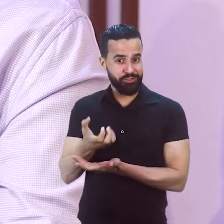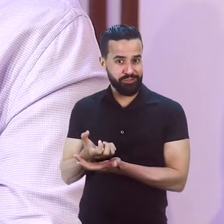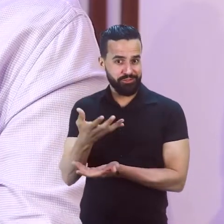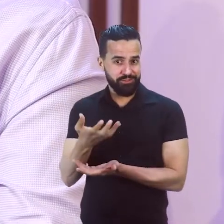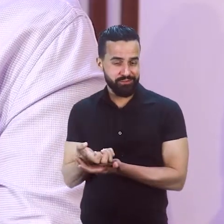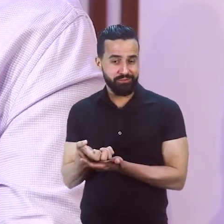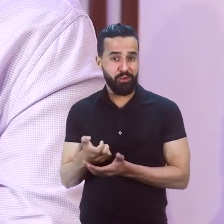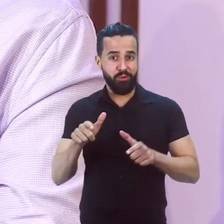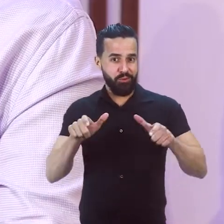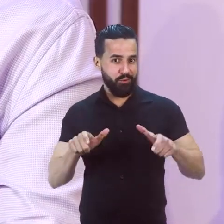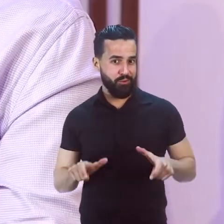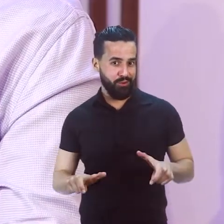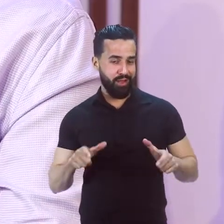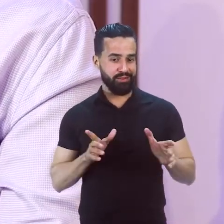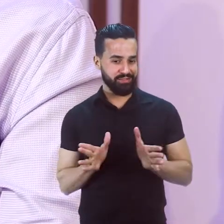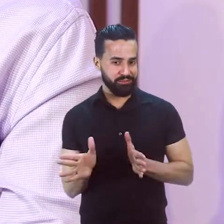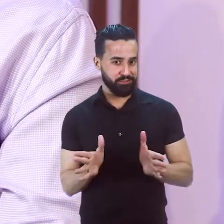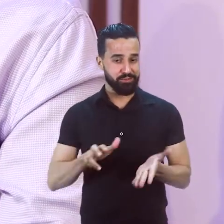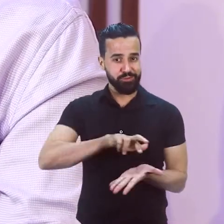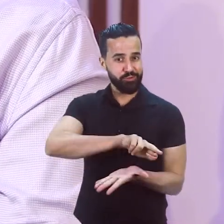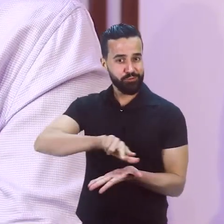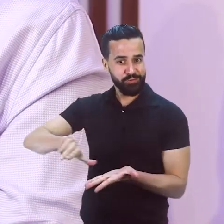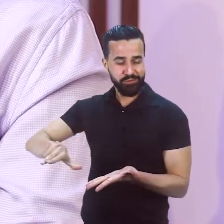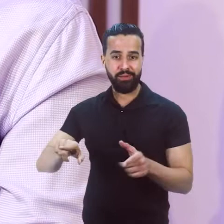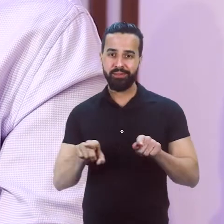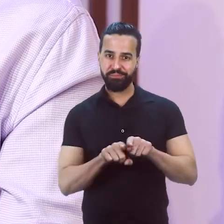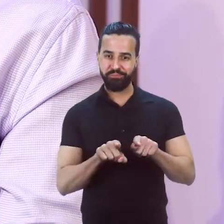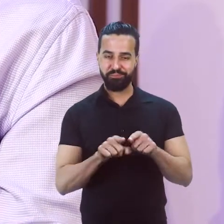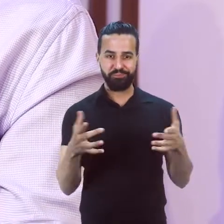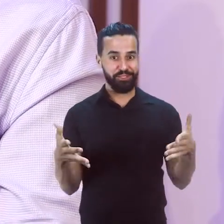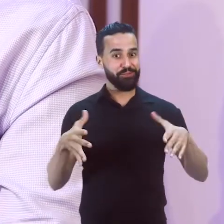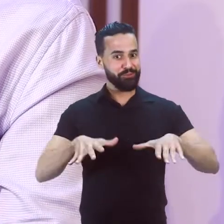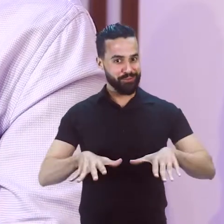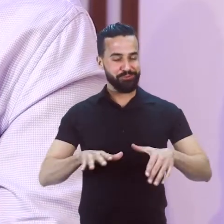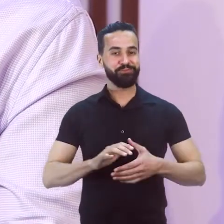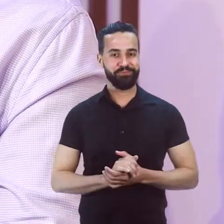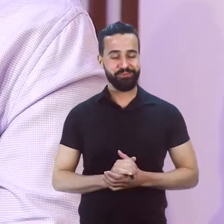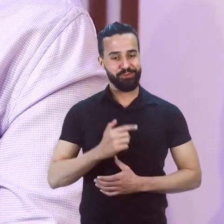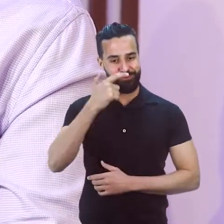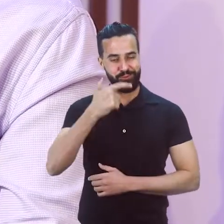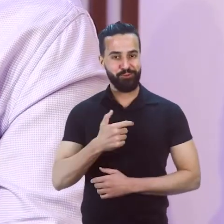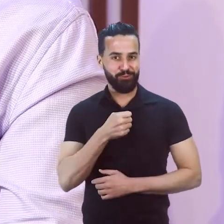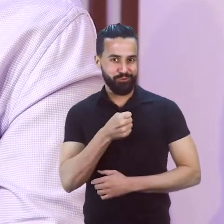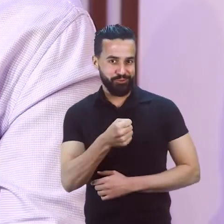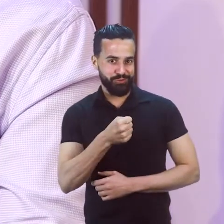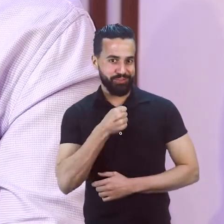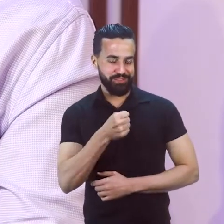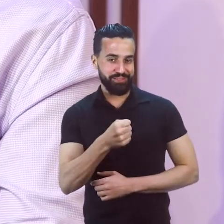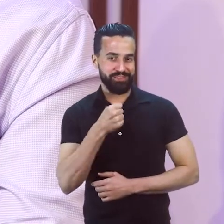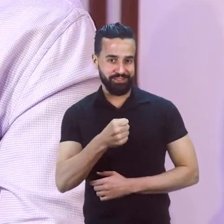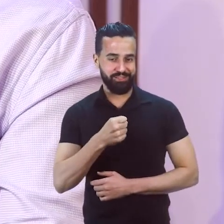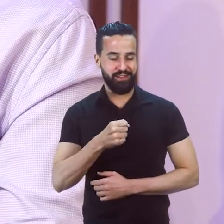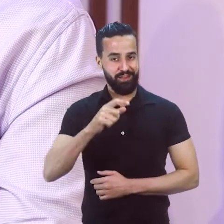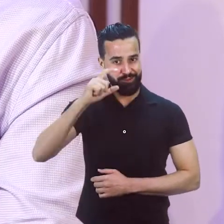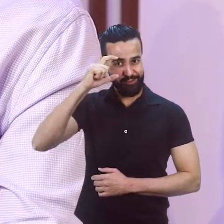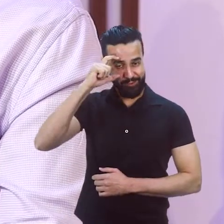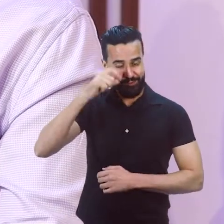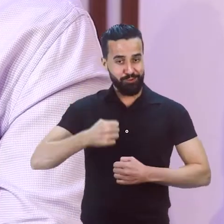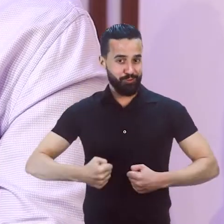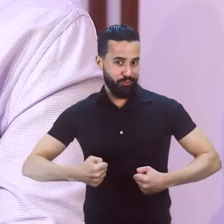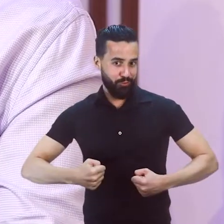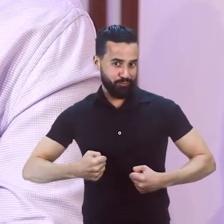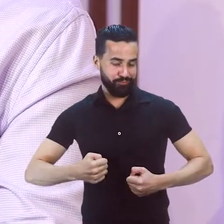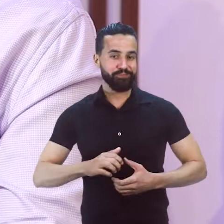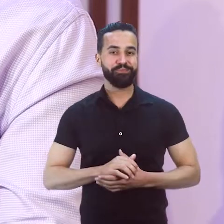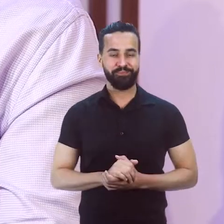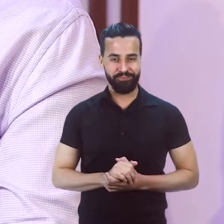acessibilidade, diversidade e inclusão. Eu sou o jornalista Antônio José, sou um homem de